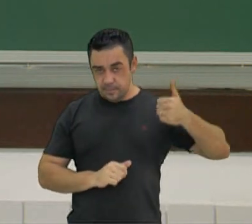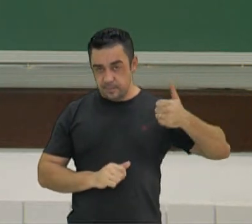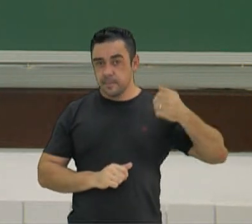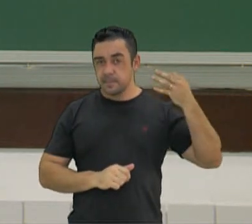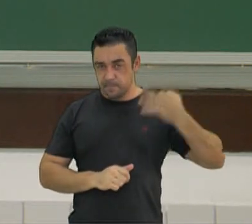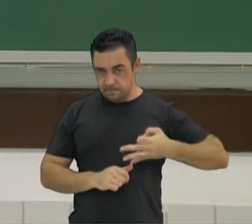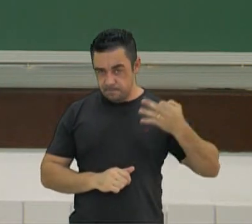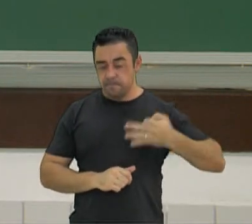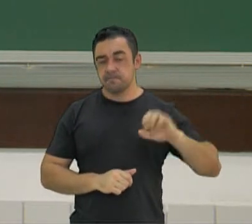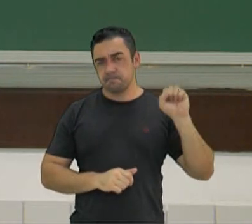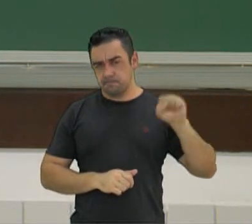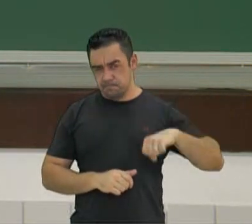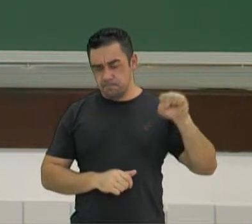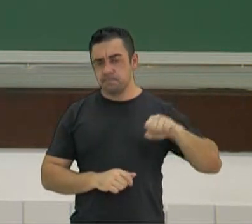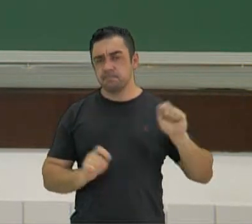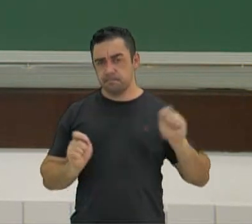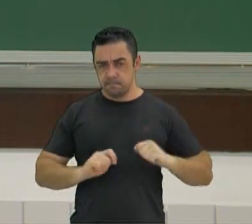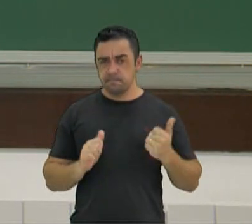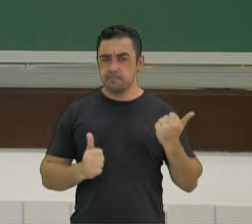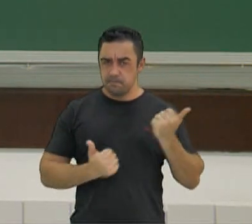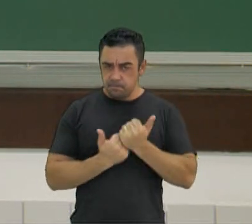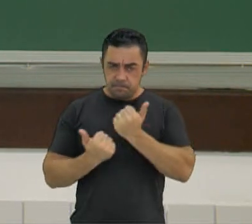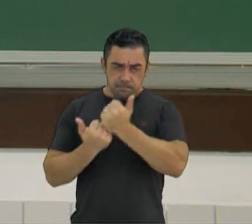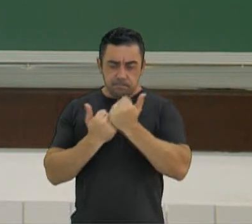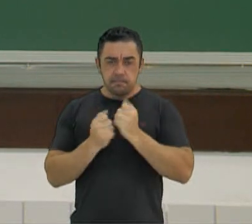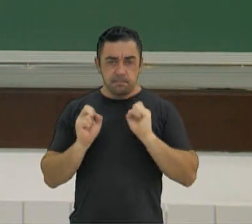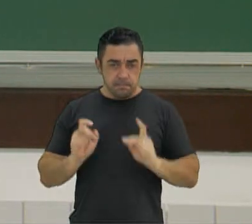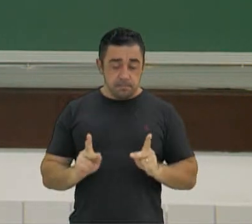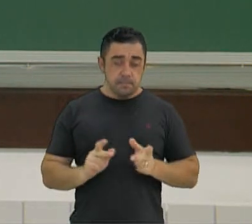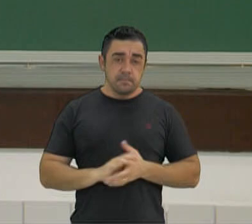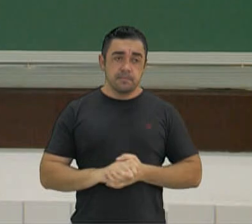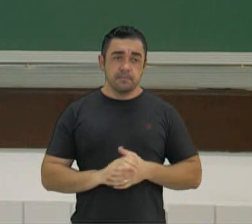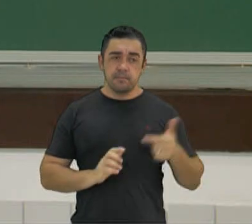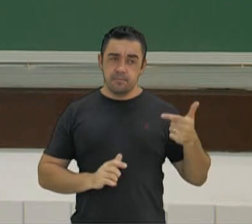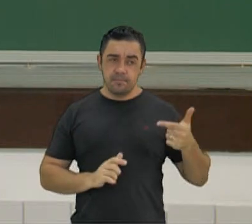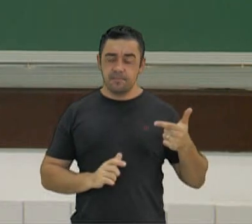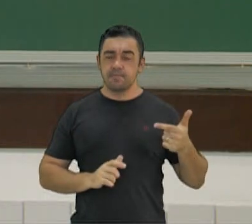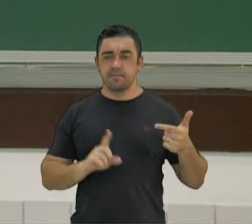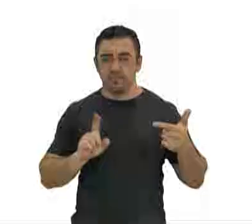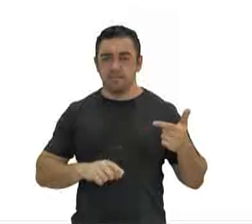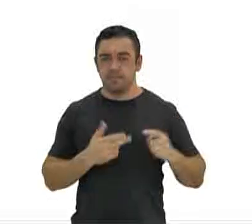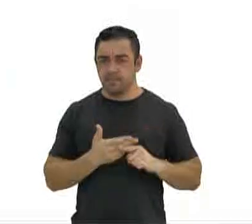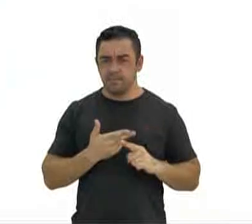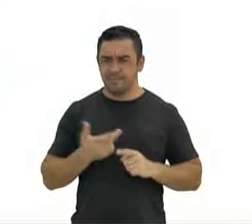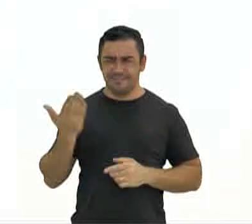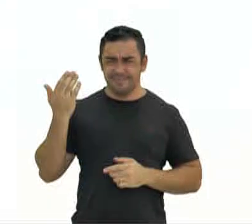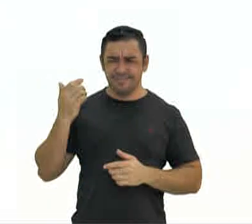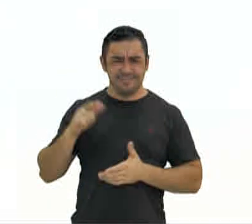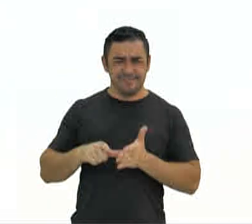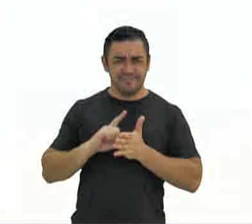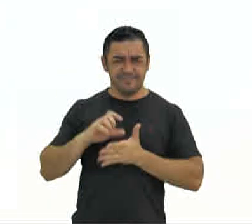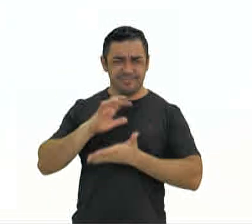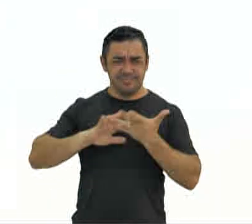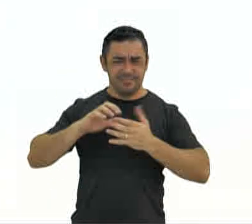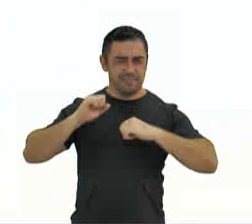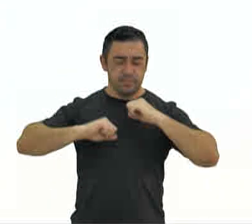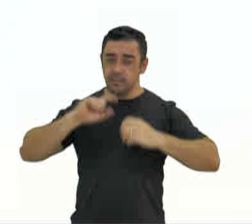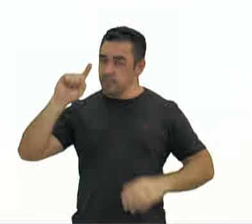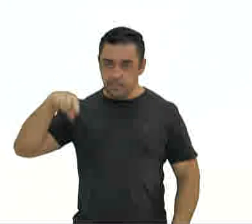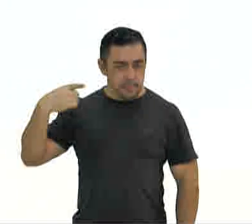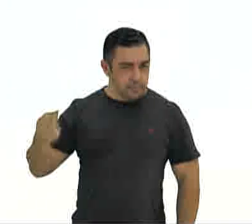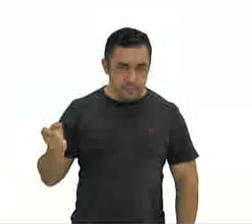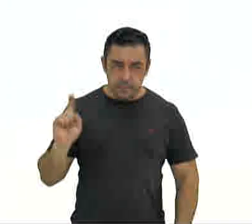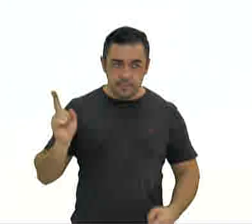1, sim, ela pode ser amplamente substituída, ok. A 2 é utilizada antes da Revolução Industrial? Não, é posterior